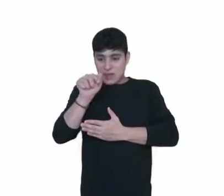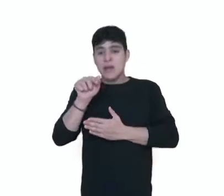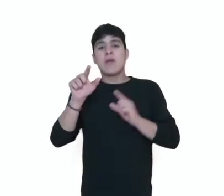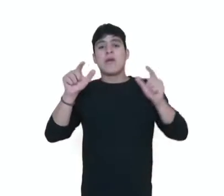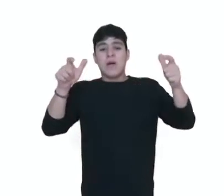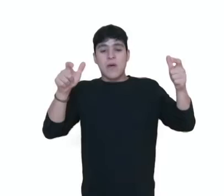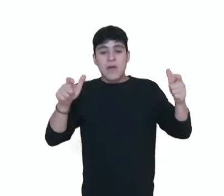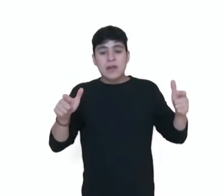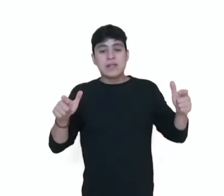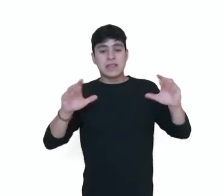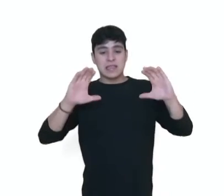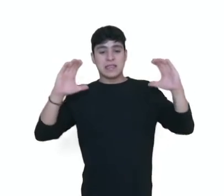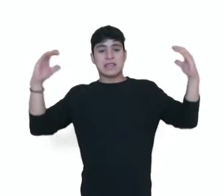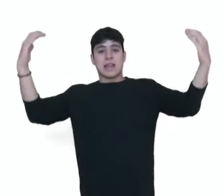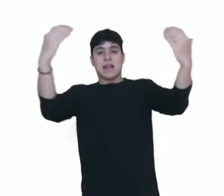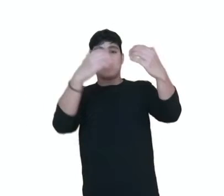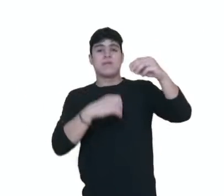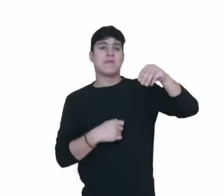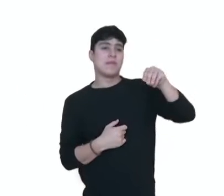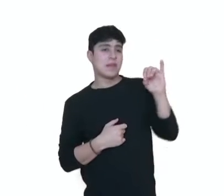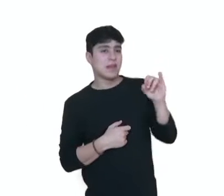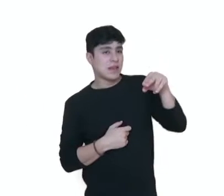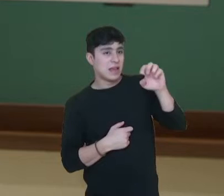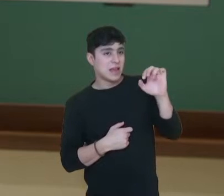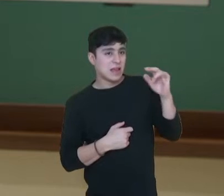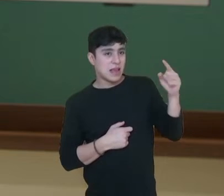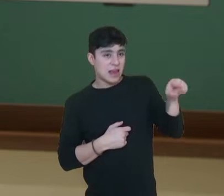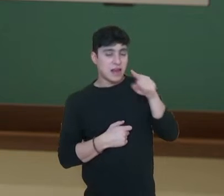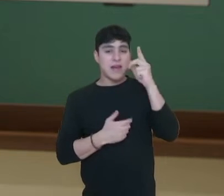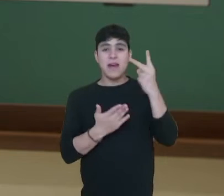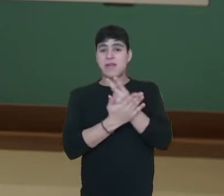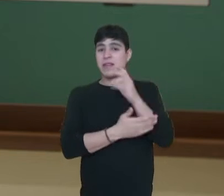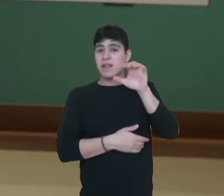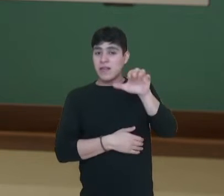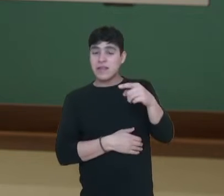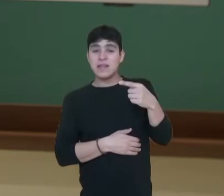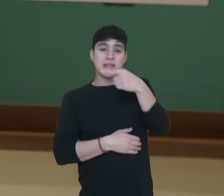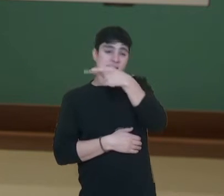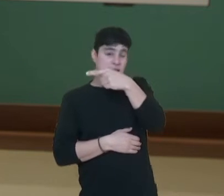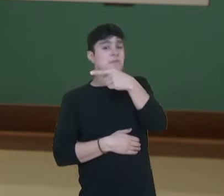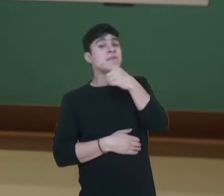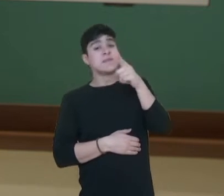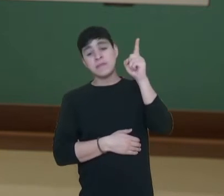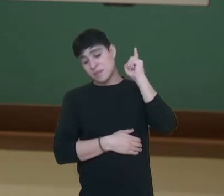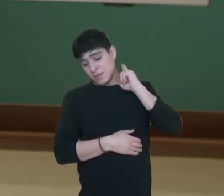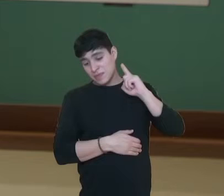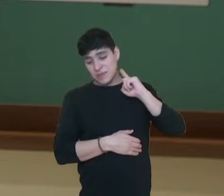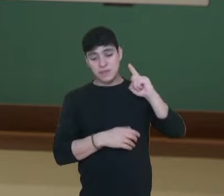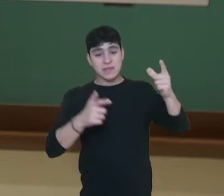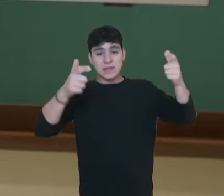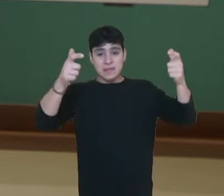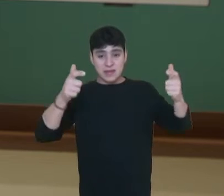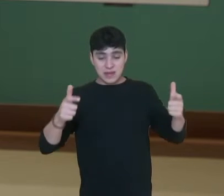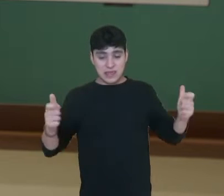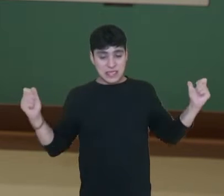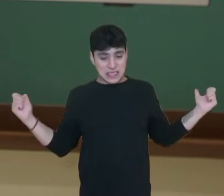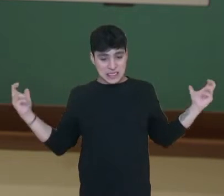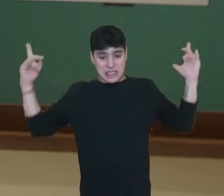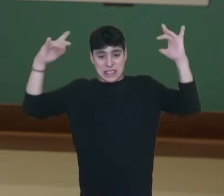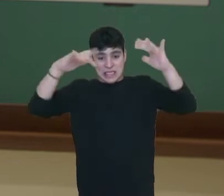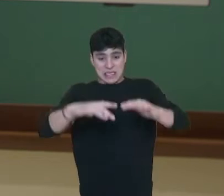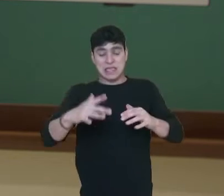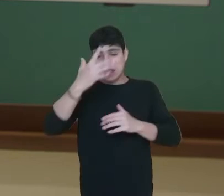do Mineirão. Então foi um acontecimento real em Minas Gerais, gente, realizar o vestibular no estádio com 25